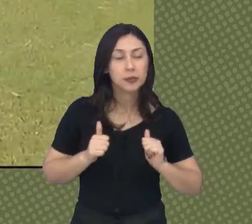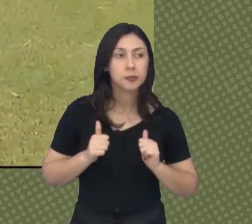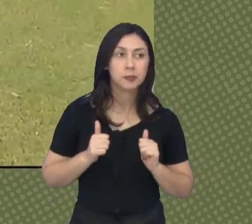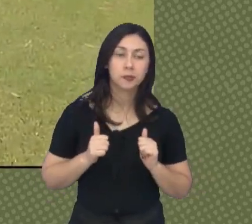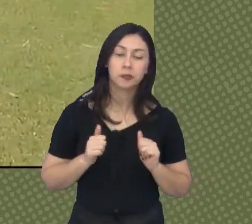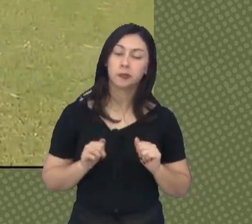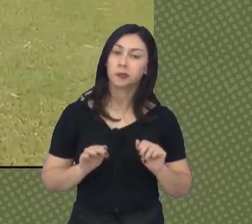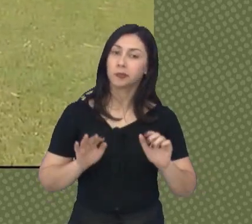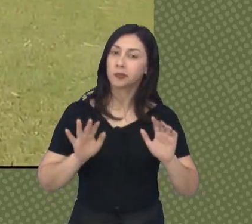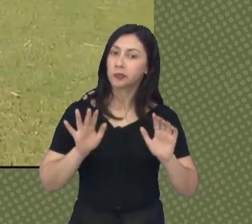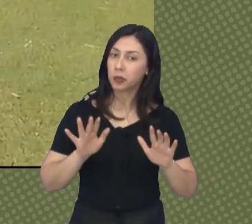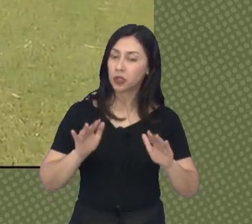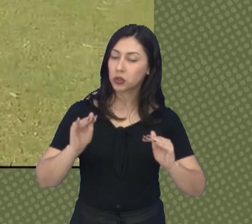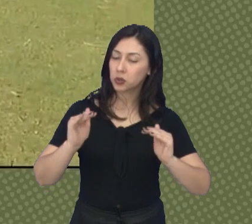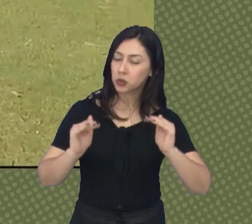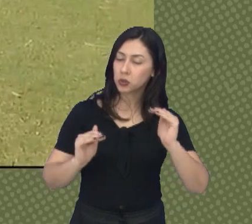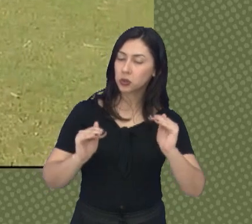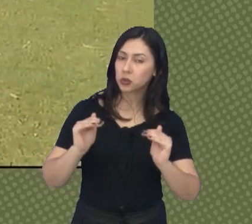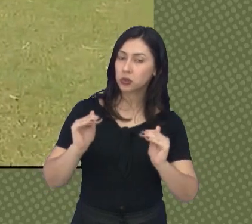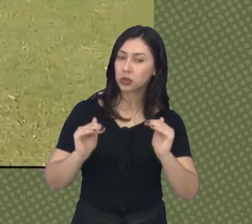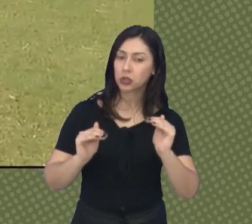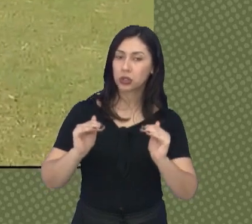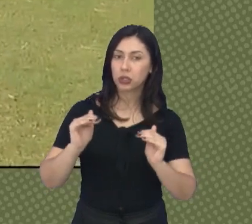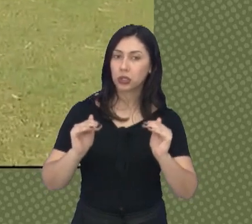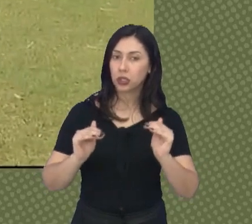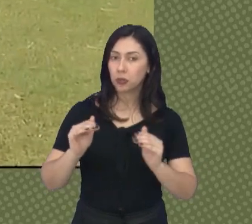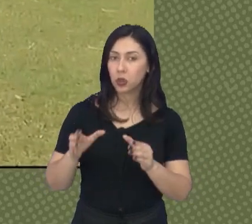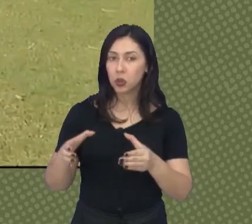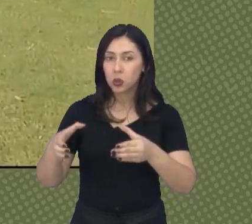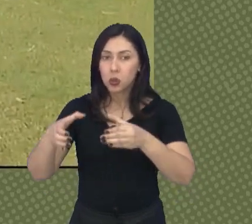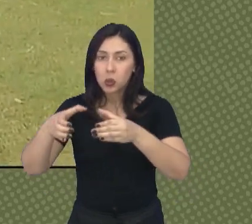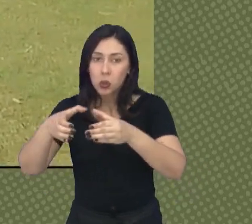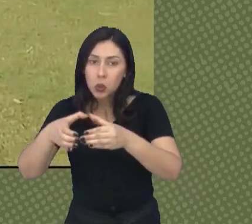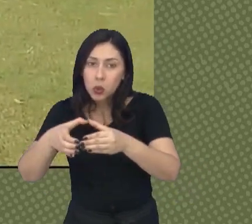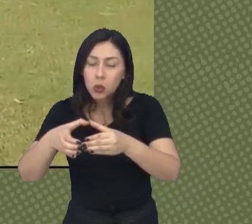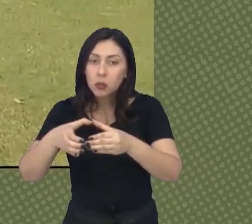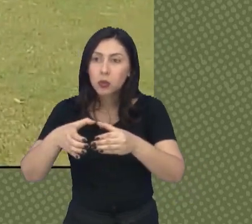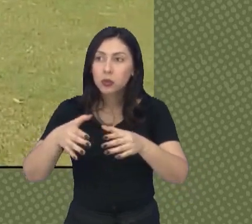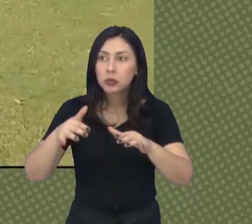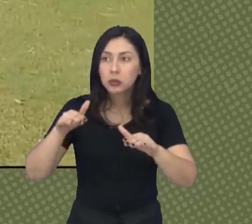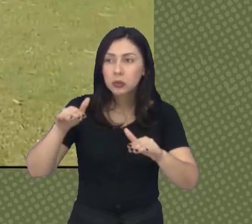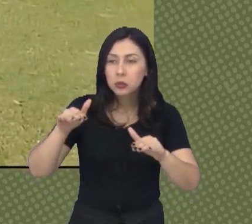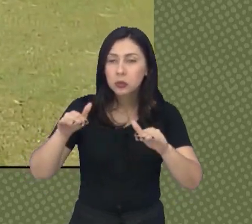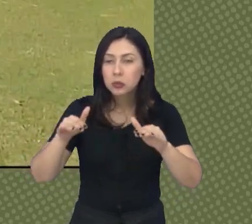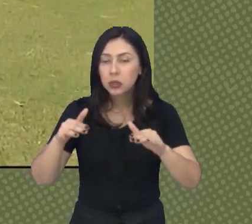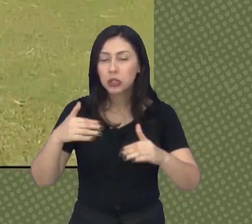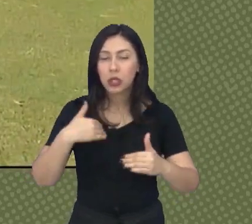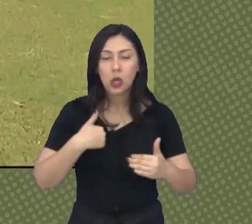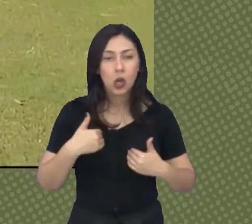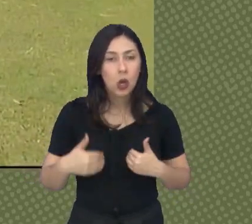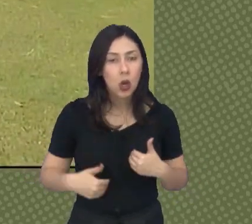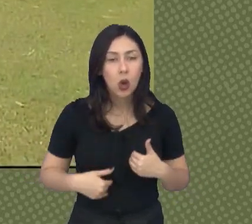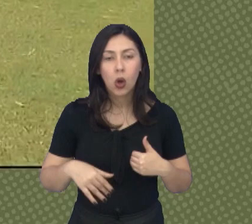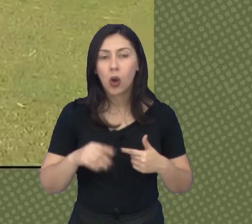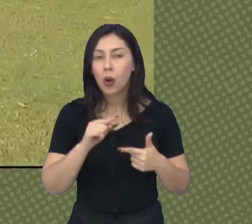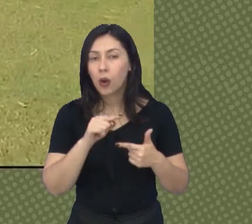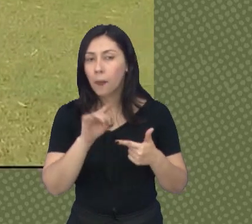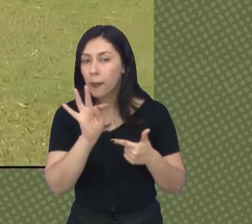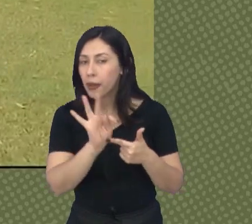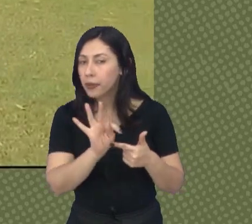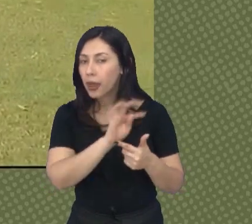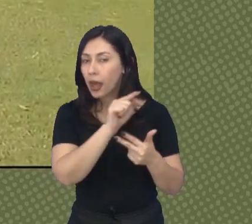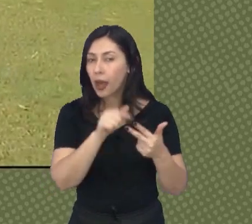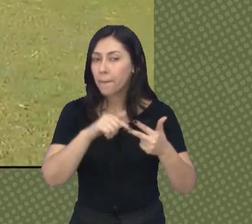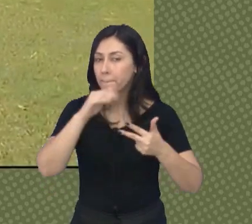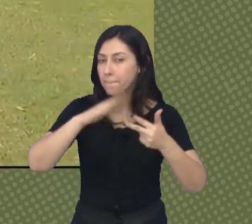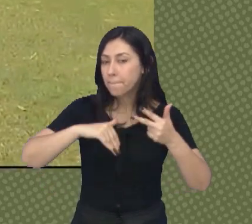Mas em questão de equilibrar o elenco todo, né? Em questão física, técnico, tático, né?